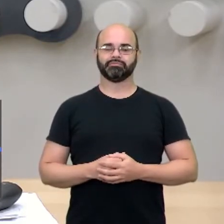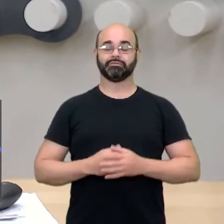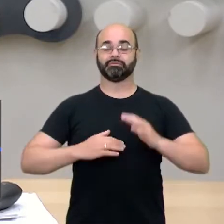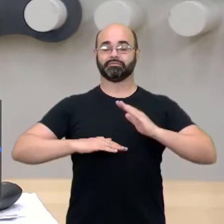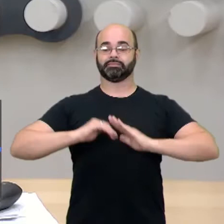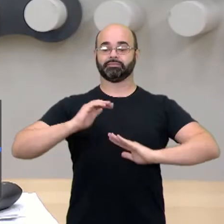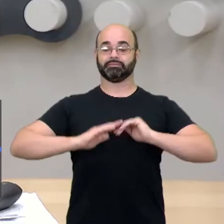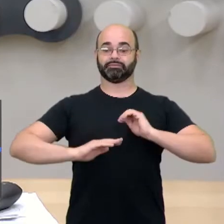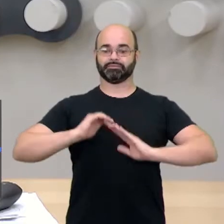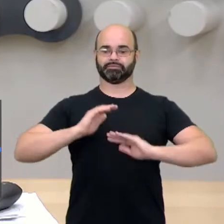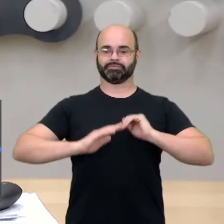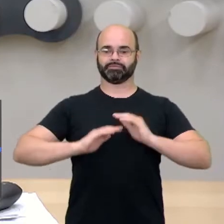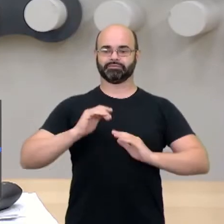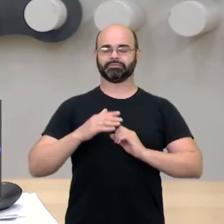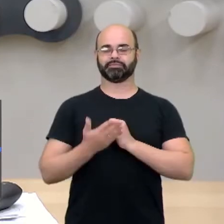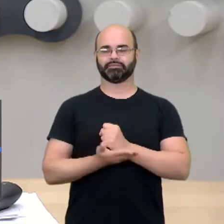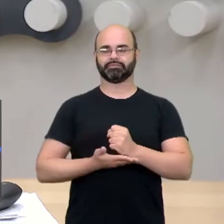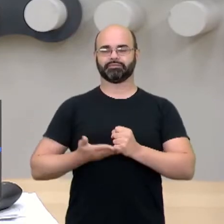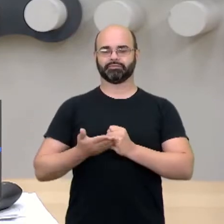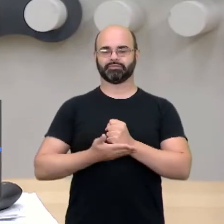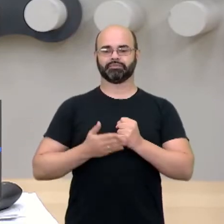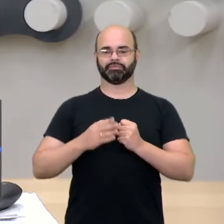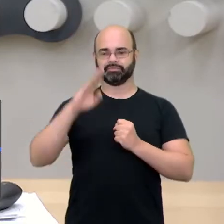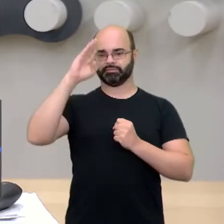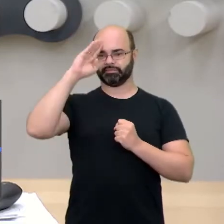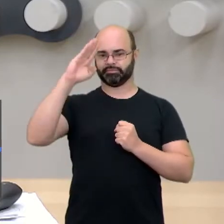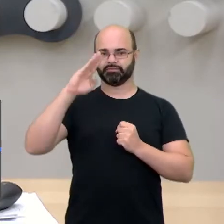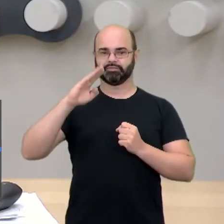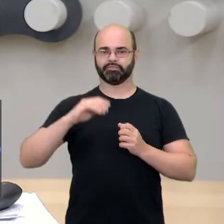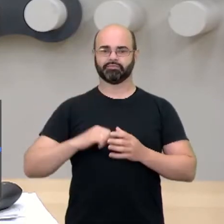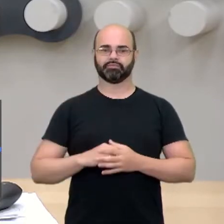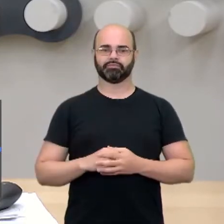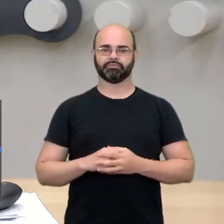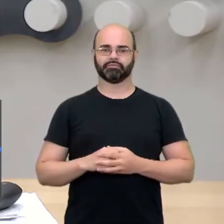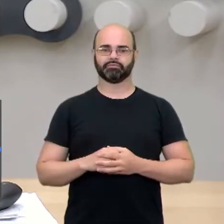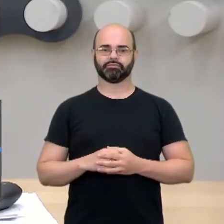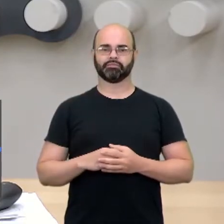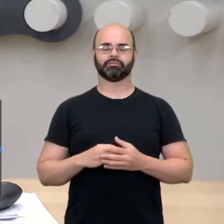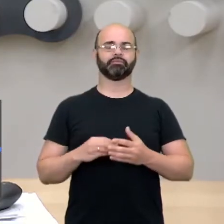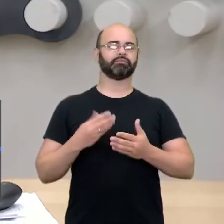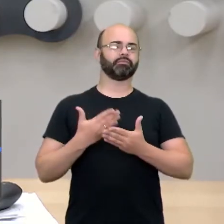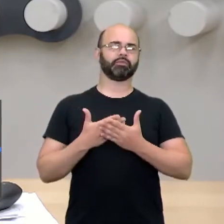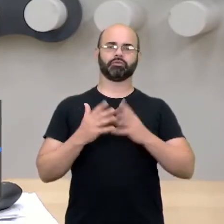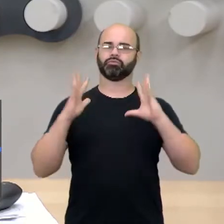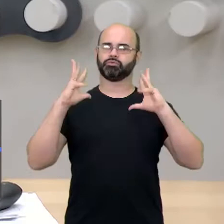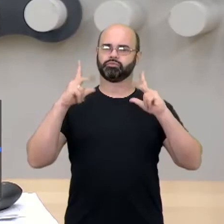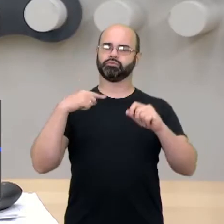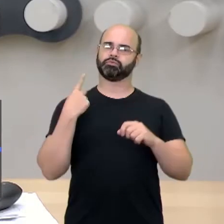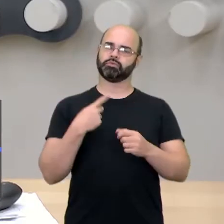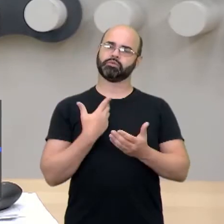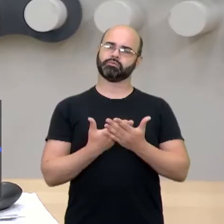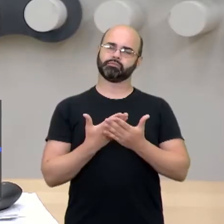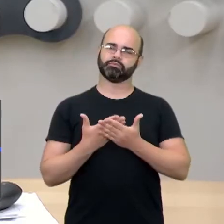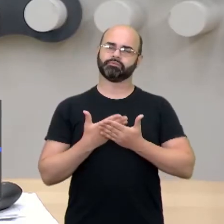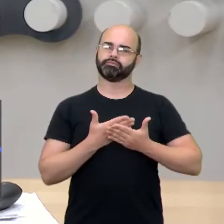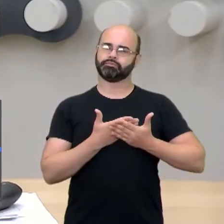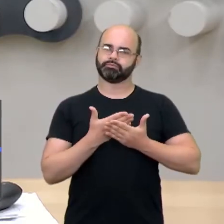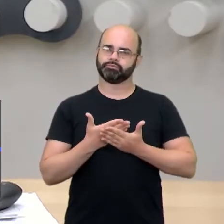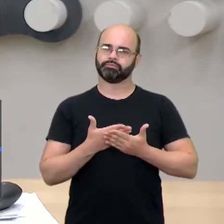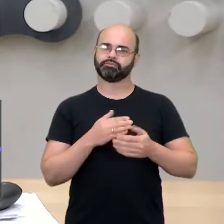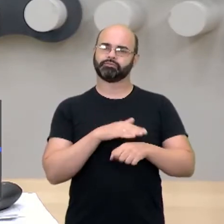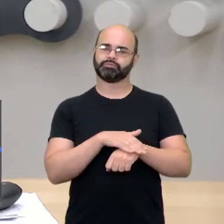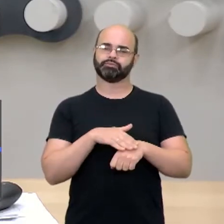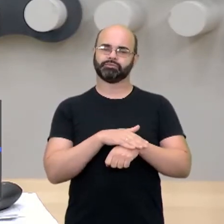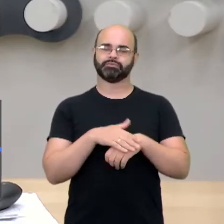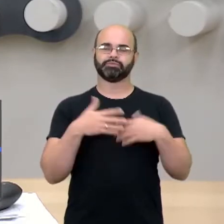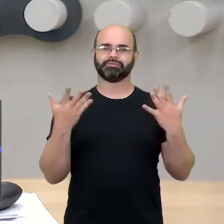habilidade de Formação geral básica que a gente mobiliza em todas as aulas do nosso componente e essa que eu vou